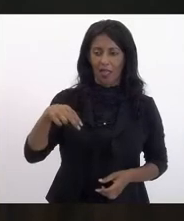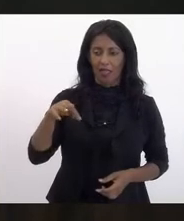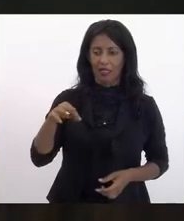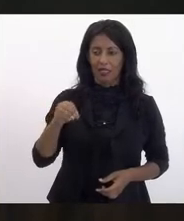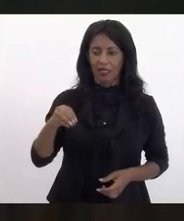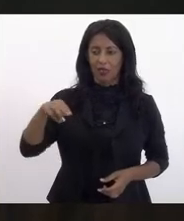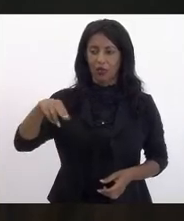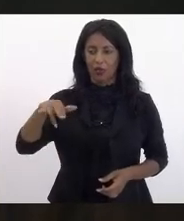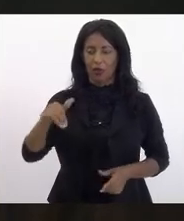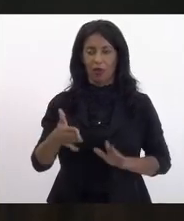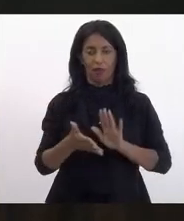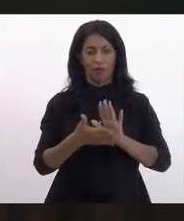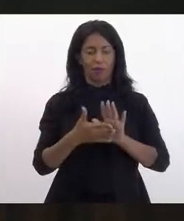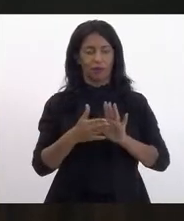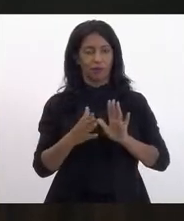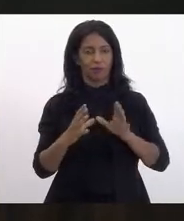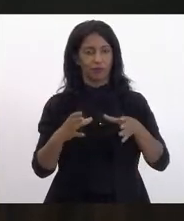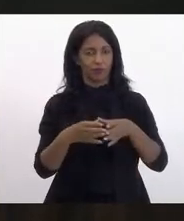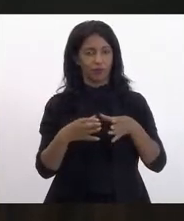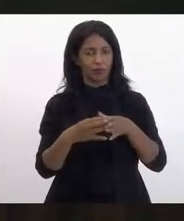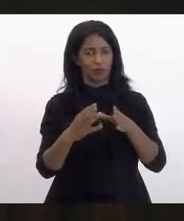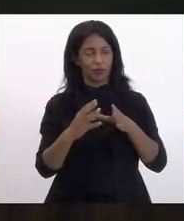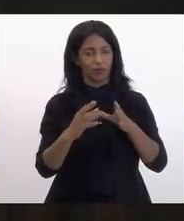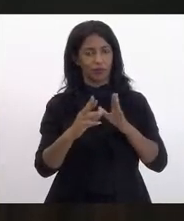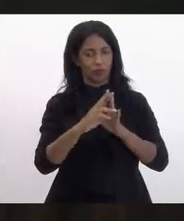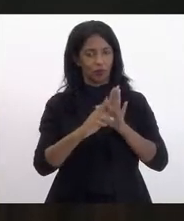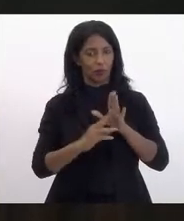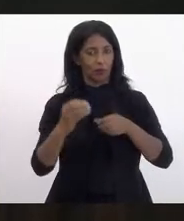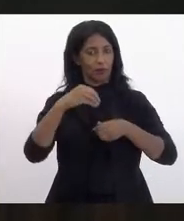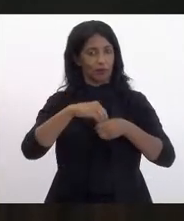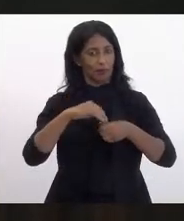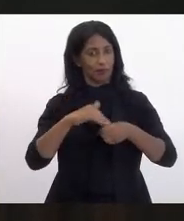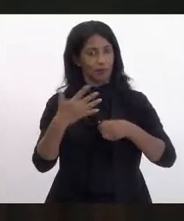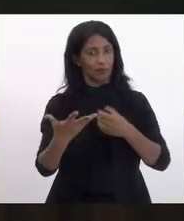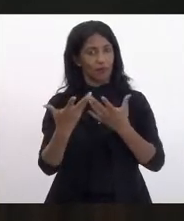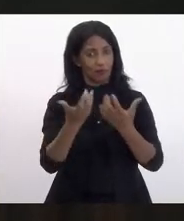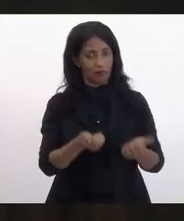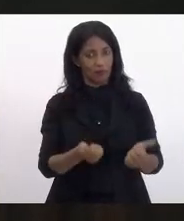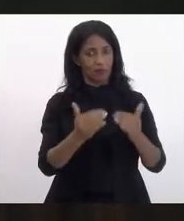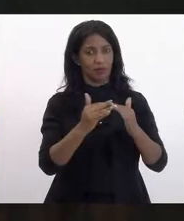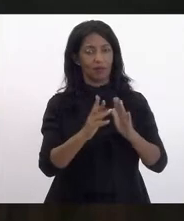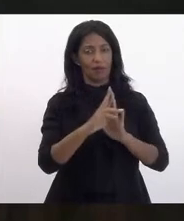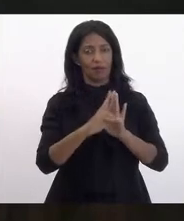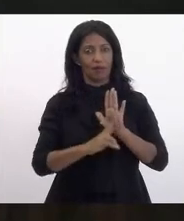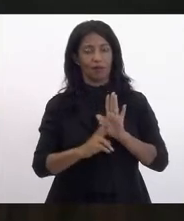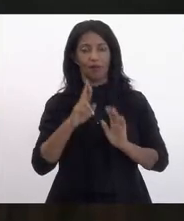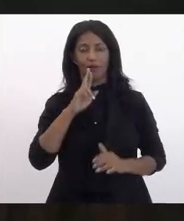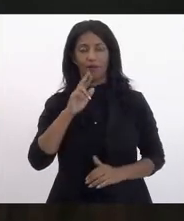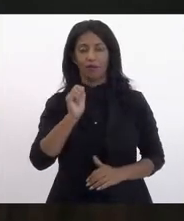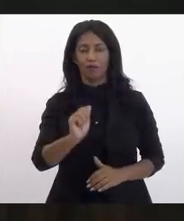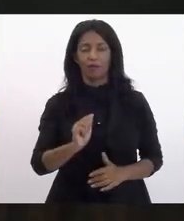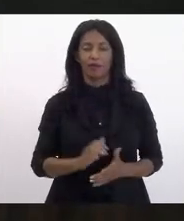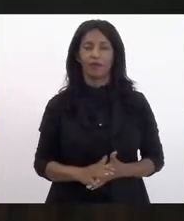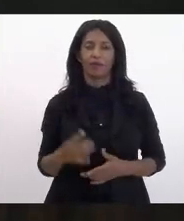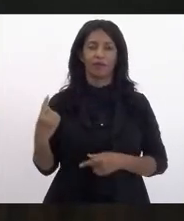Lolicato. Pareceres da Comissão de Norma Interna e Proposições Externas, favorável. Relator, deputado Rodrigo Amorim.